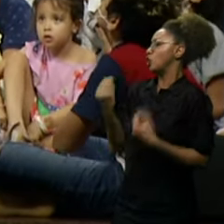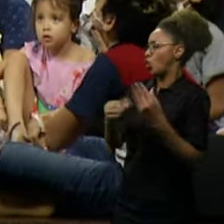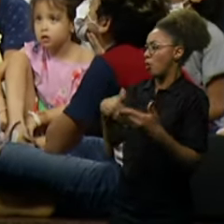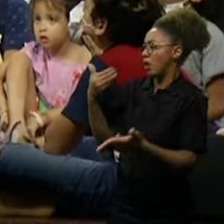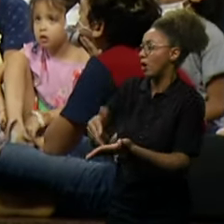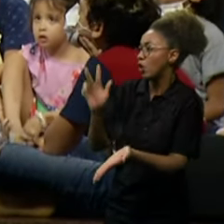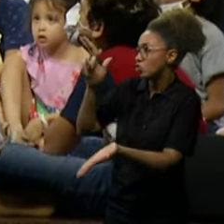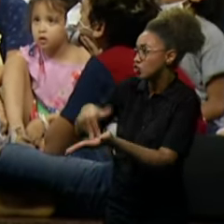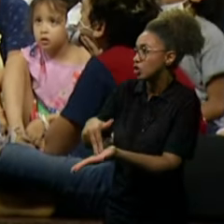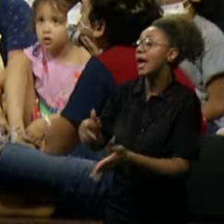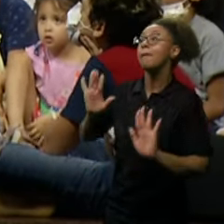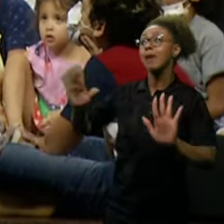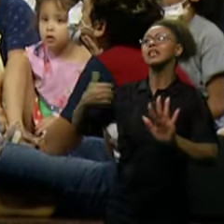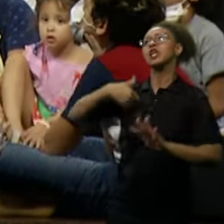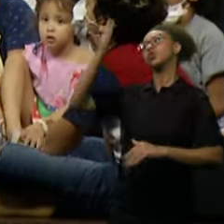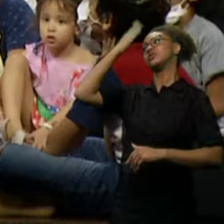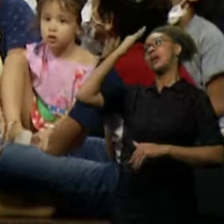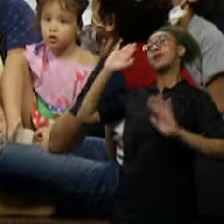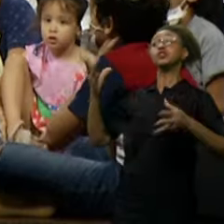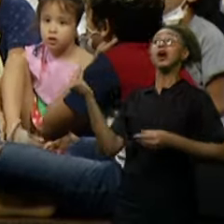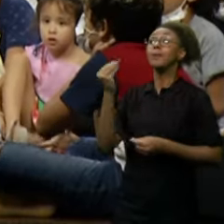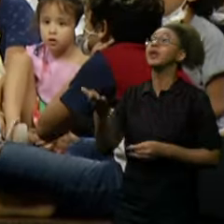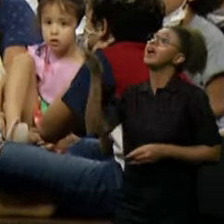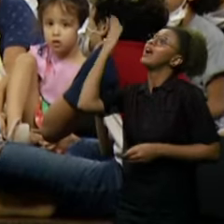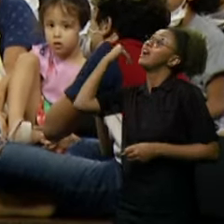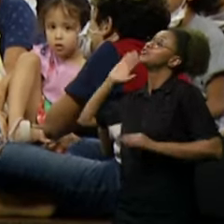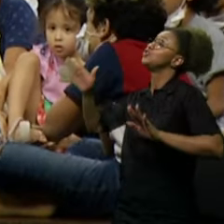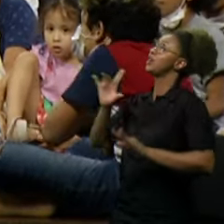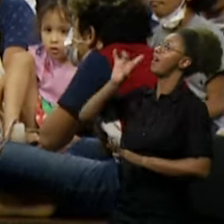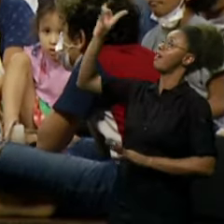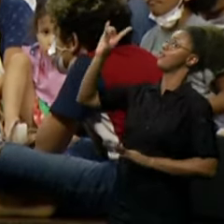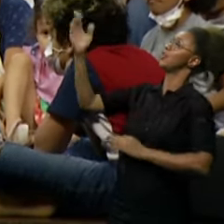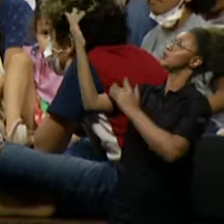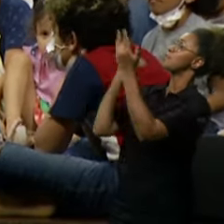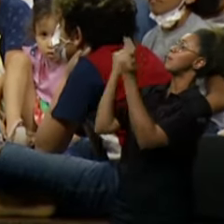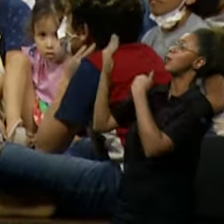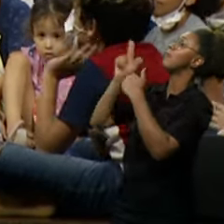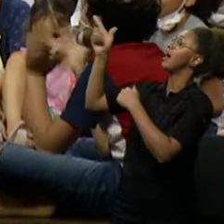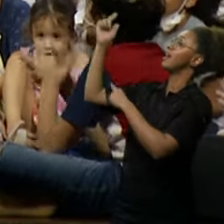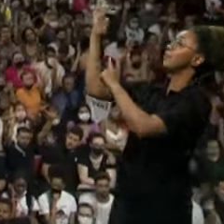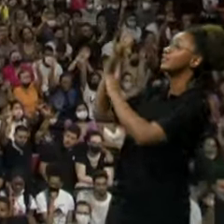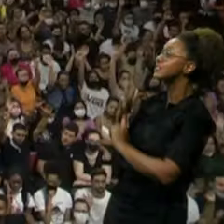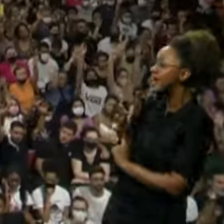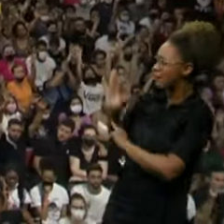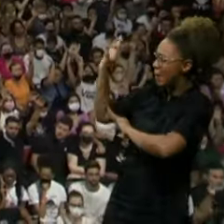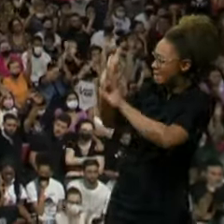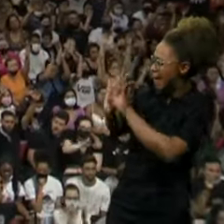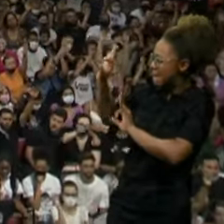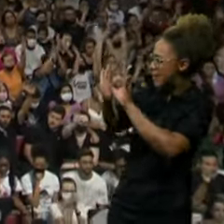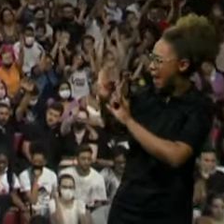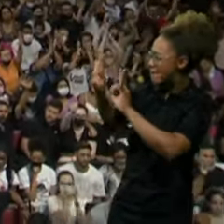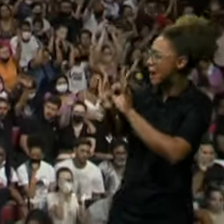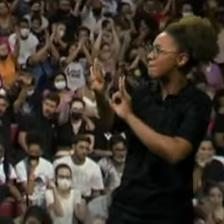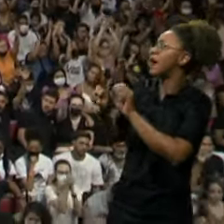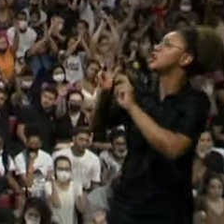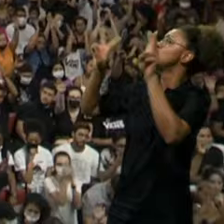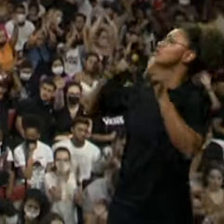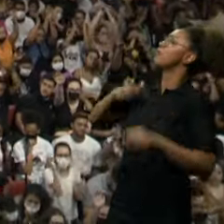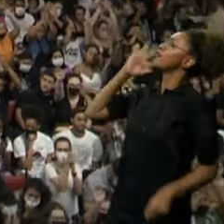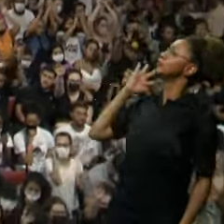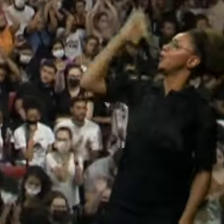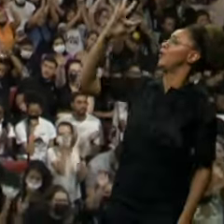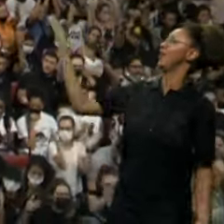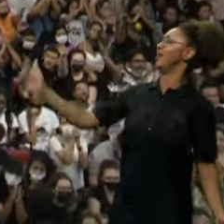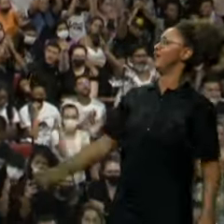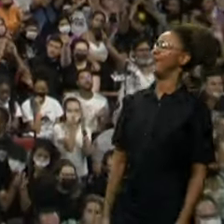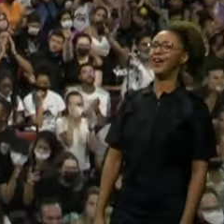mas algo eu já sabia por quê Porque eu já falava com Deus e ele me revelou ó coisa seca do meu